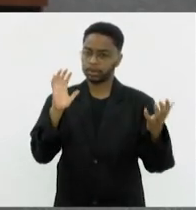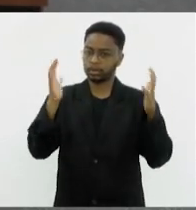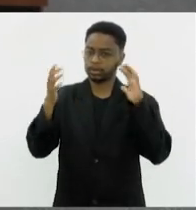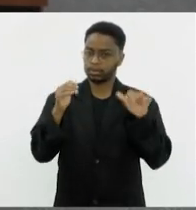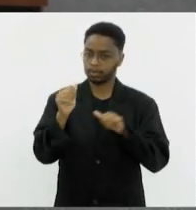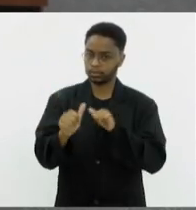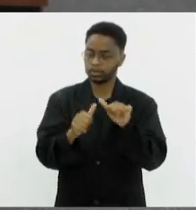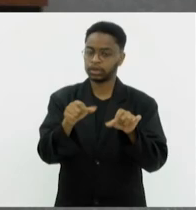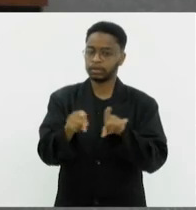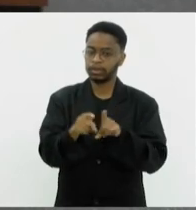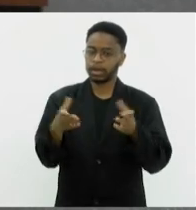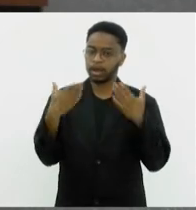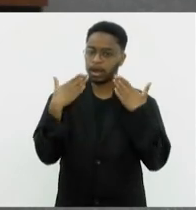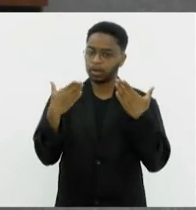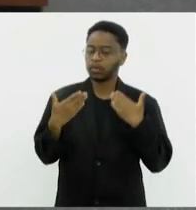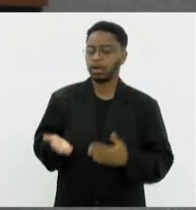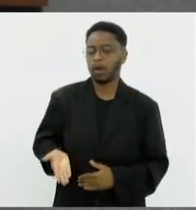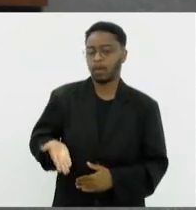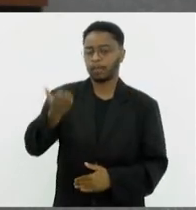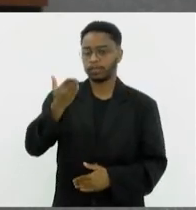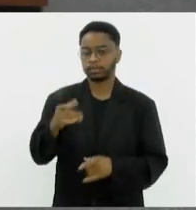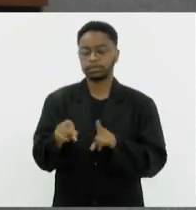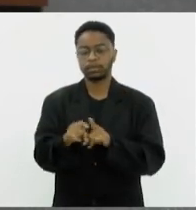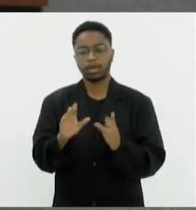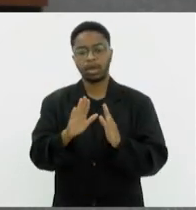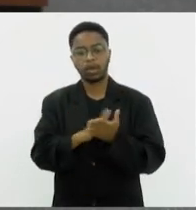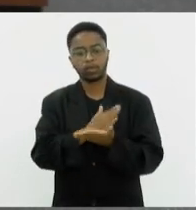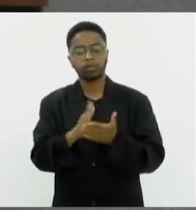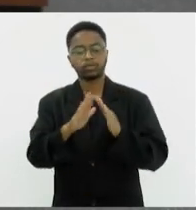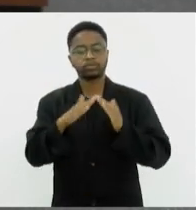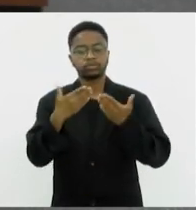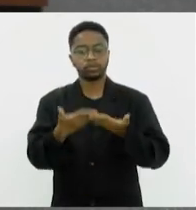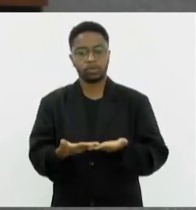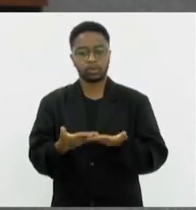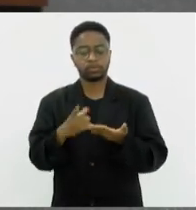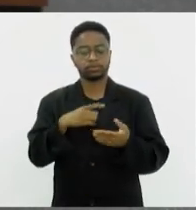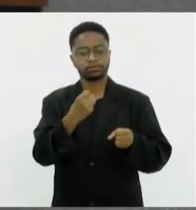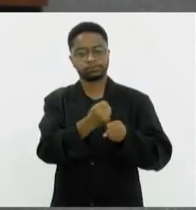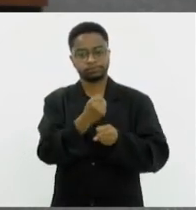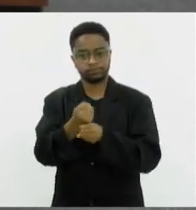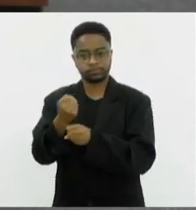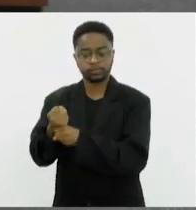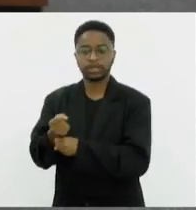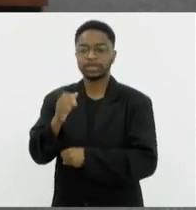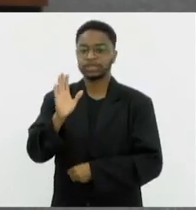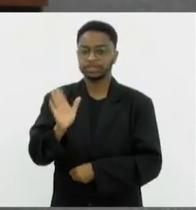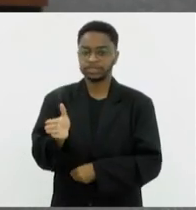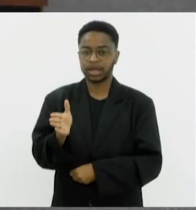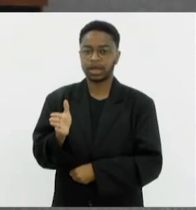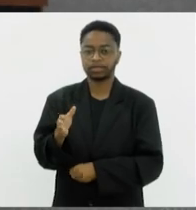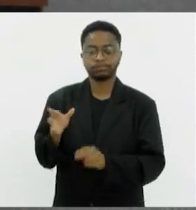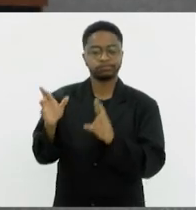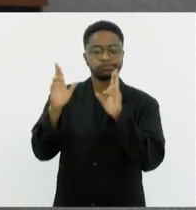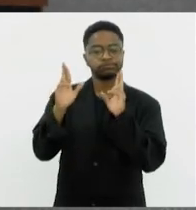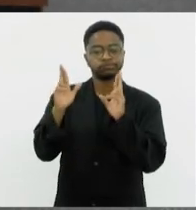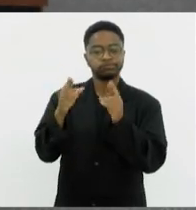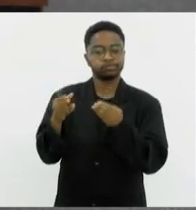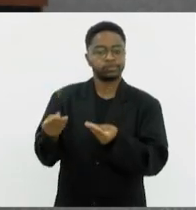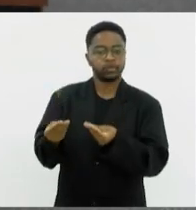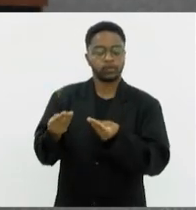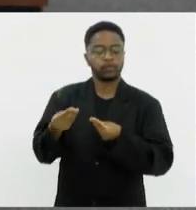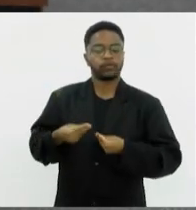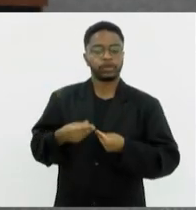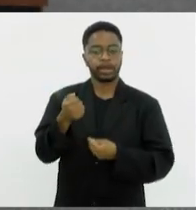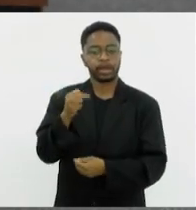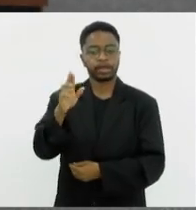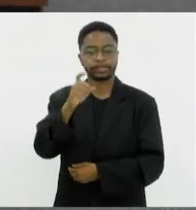calor está aumentando, tem muitas escolas que são construídas já com a expectativa de receberem climatização, então